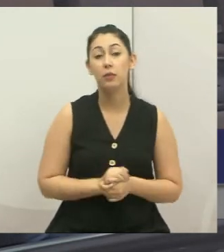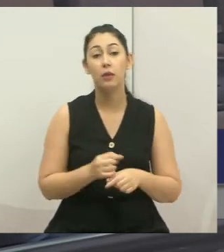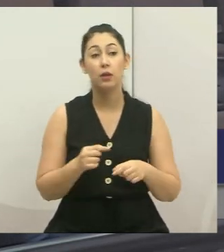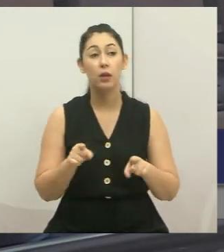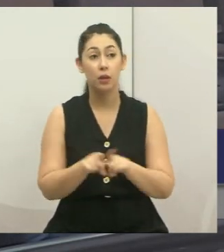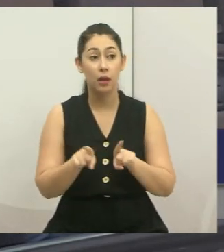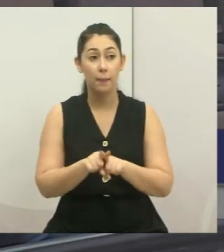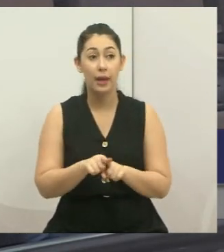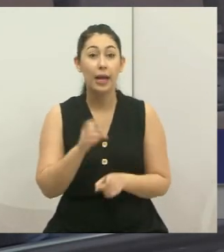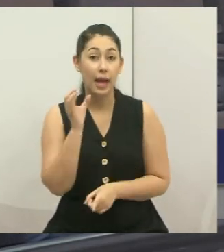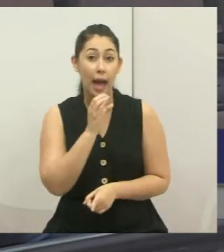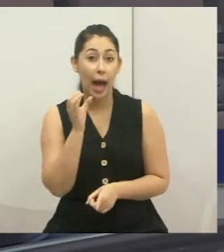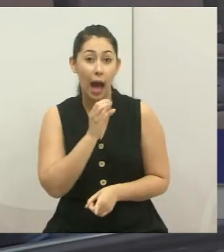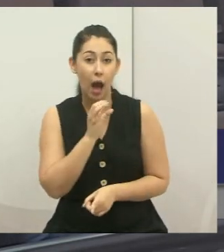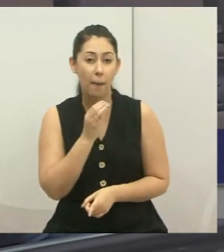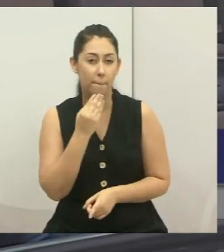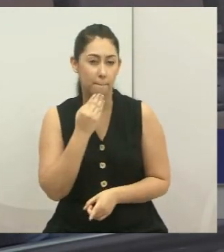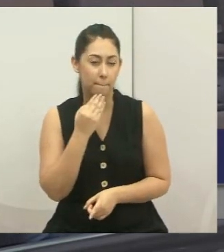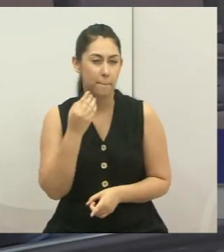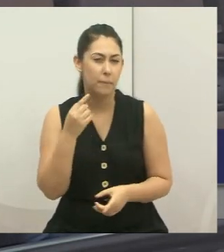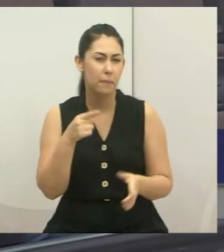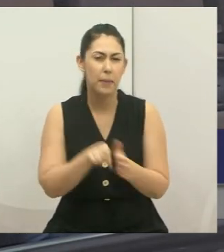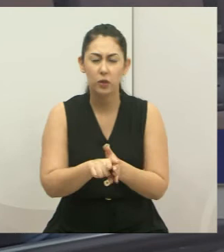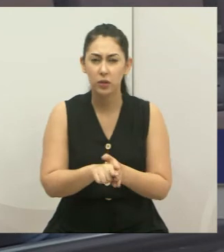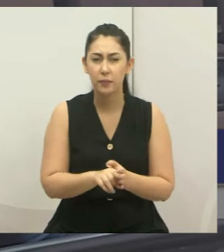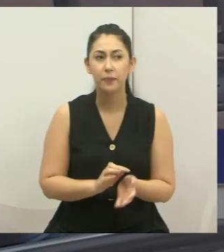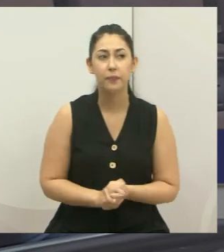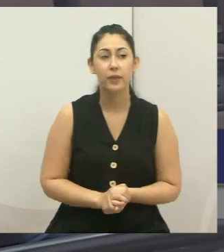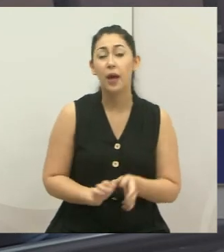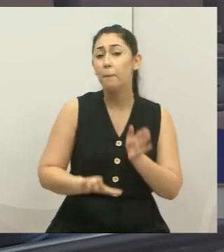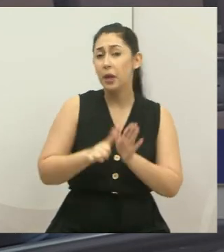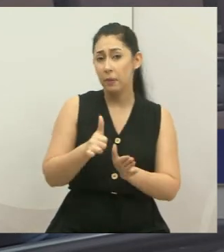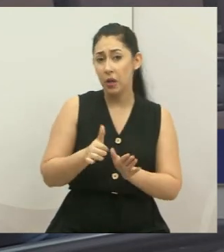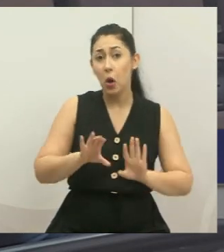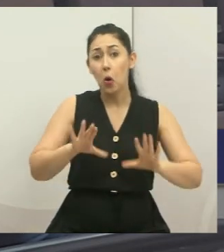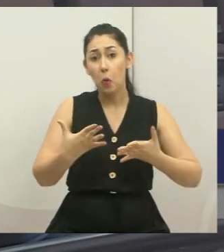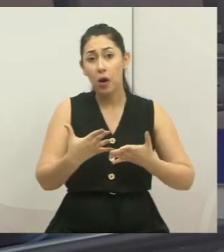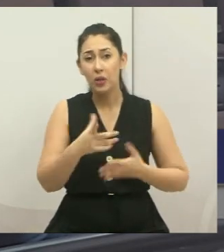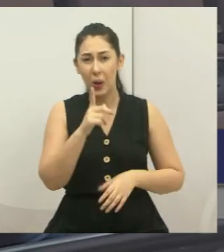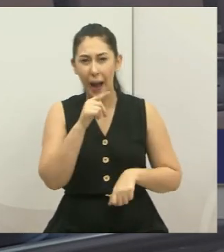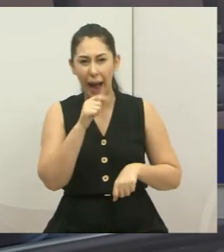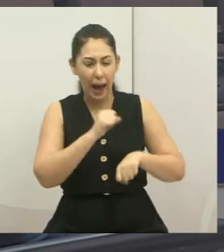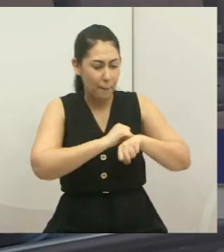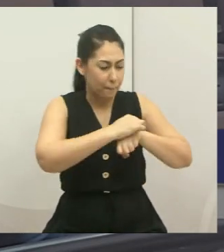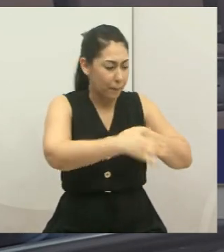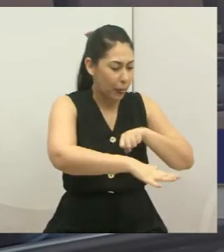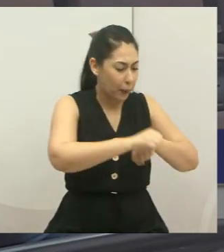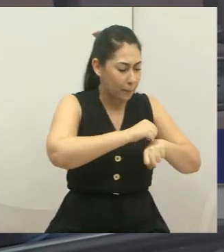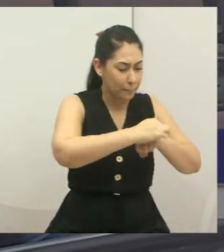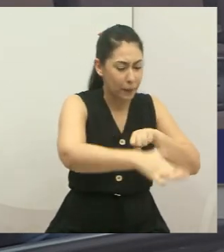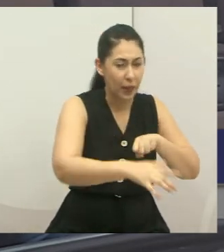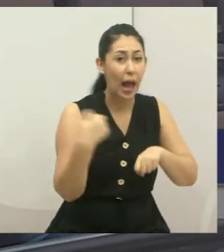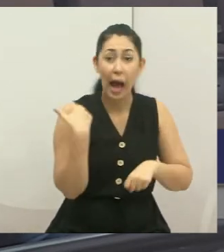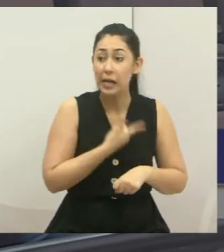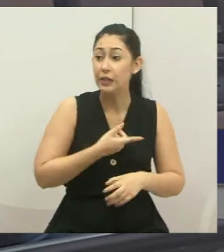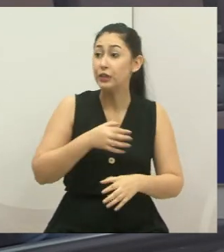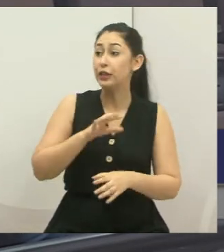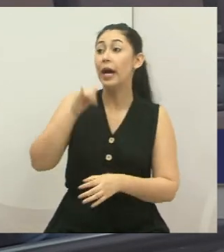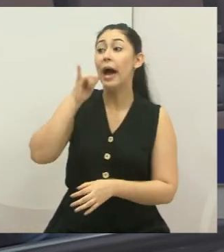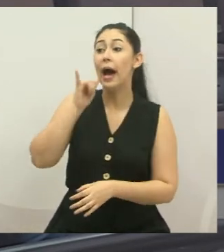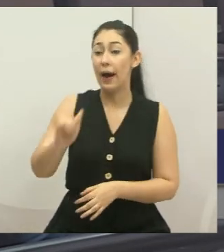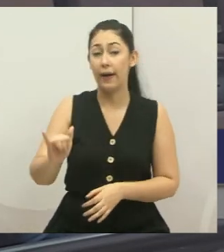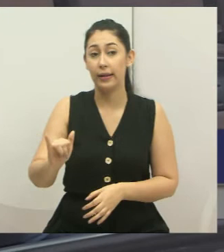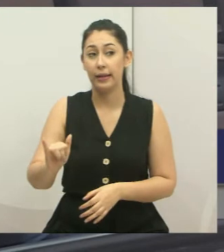queixas rapidinho, enorme, que eu tenho é o seguinte: primeiro é que a gente comunica o vazamento de água em algum lugar, e eles vão lá, marcam o